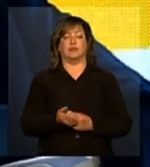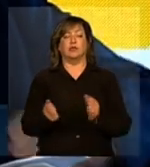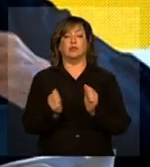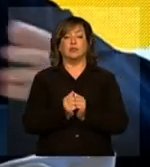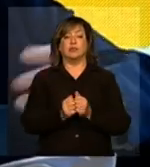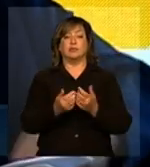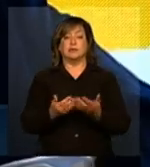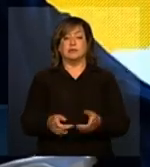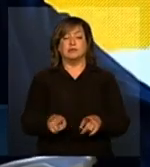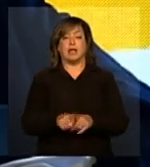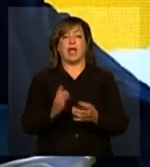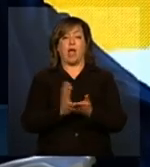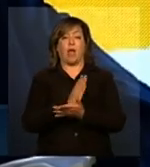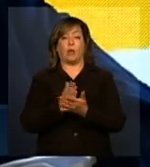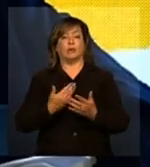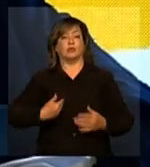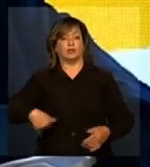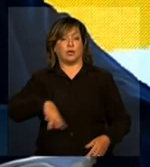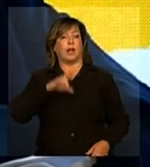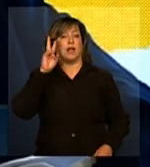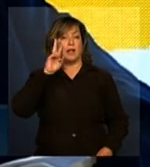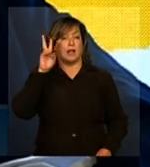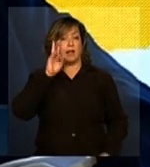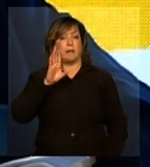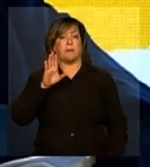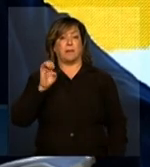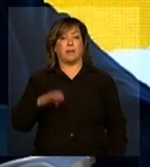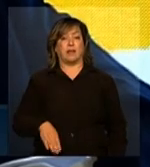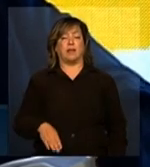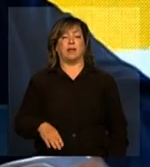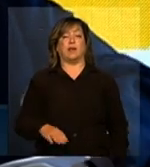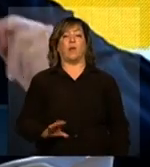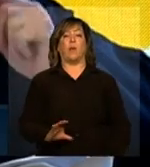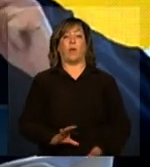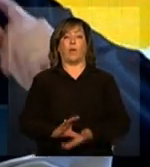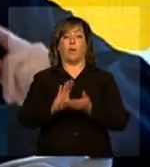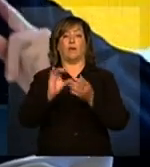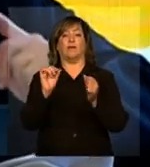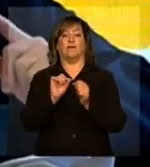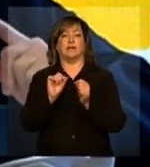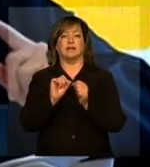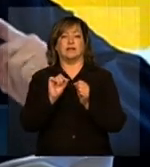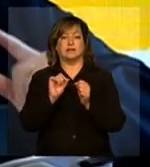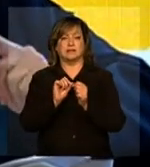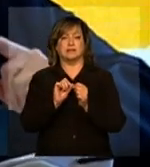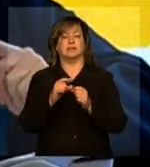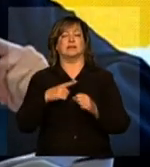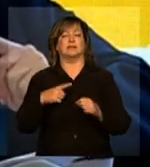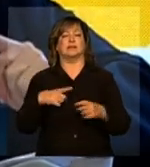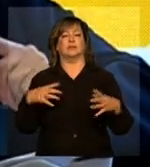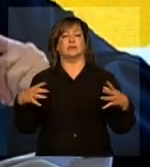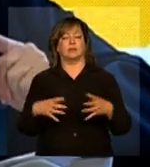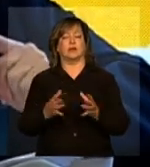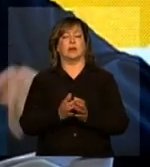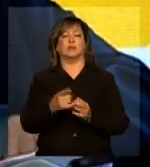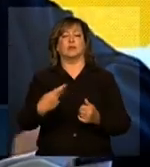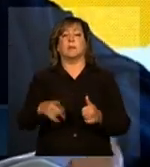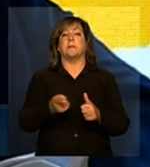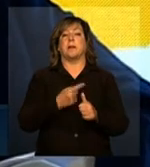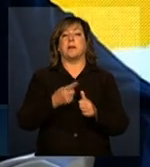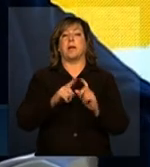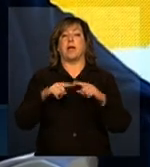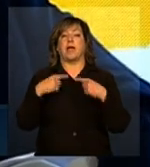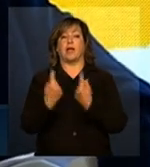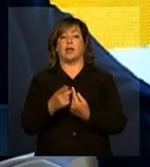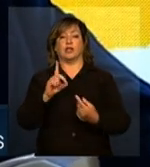e alguns de nós nos recordamos bem, o Conselho é constituído e faz sua primeira reunião